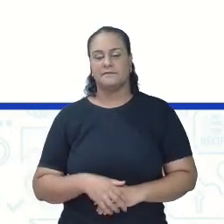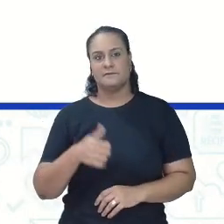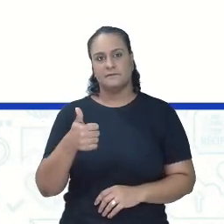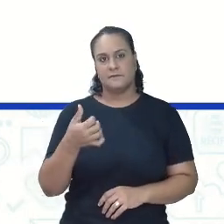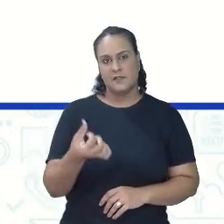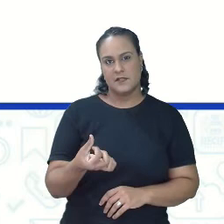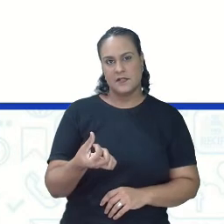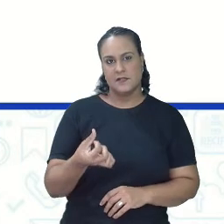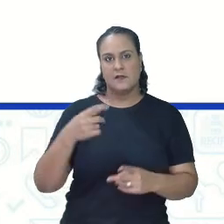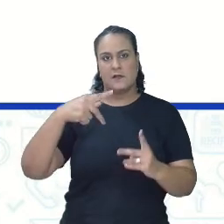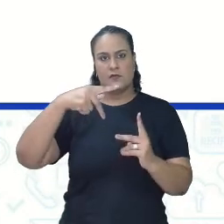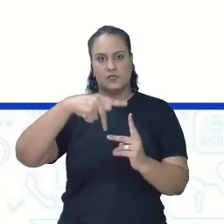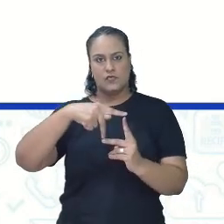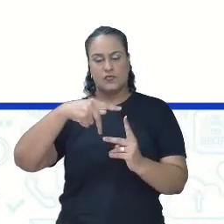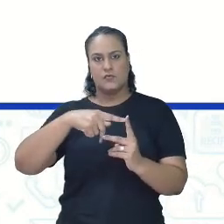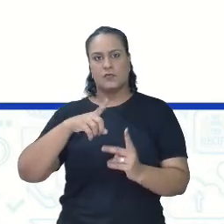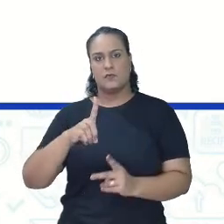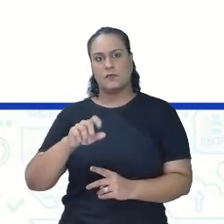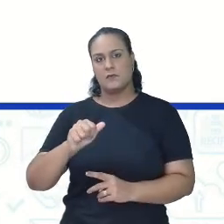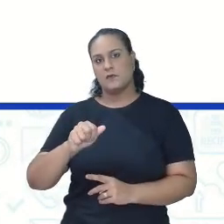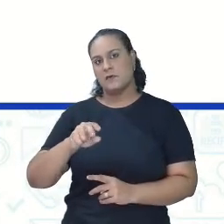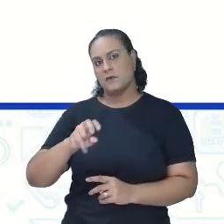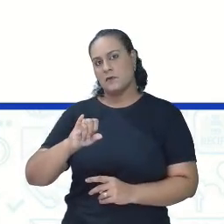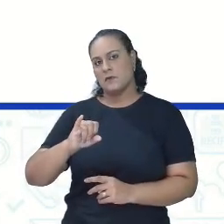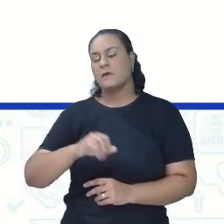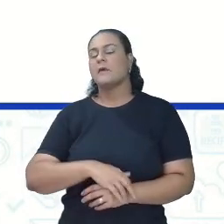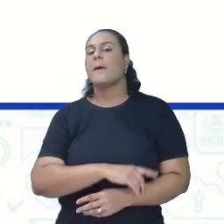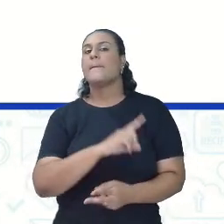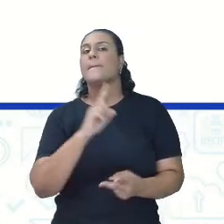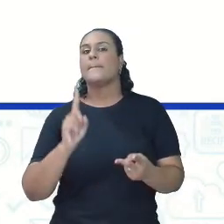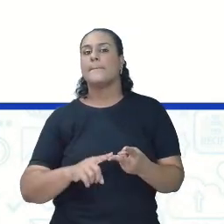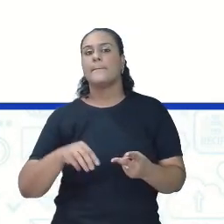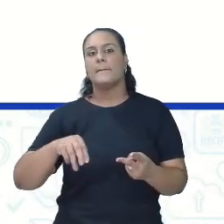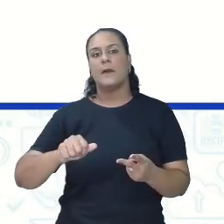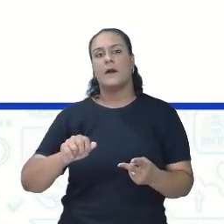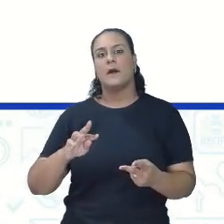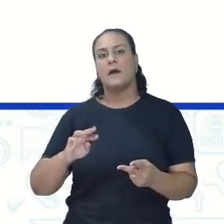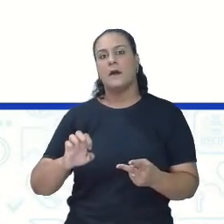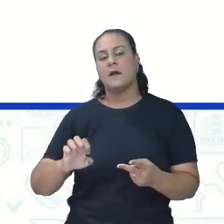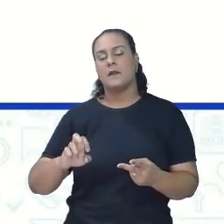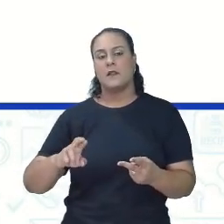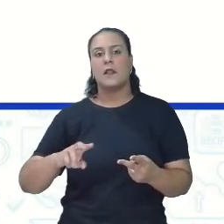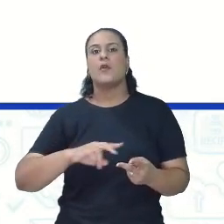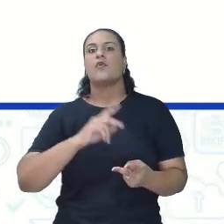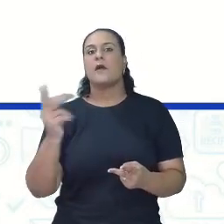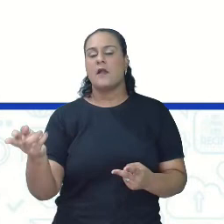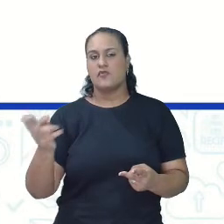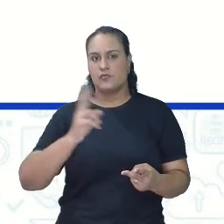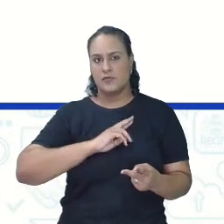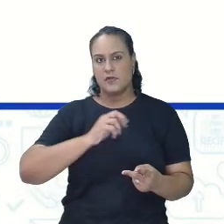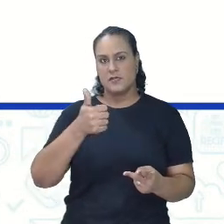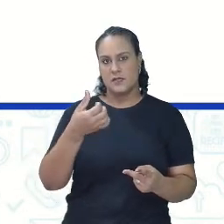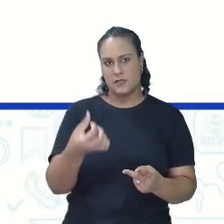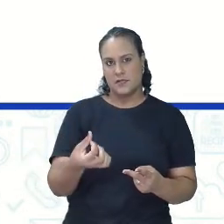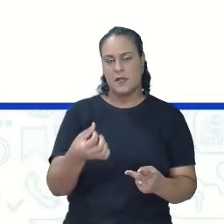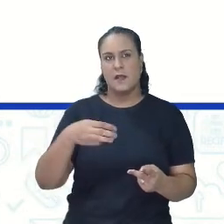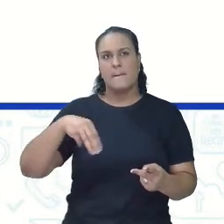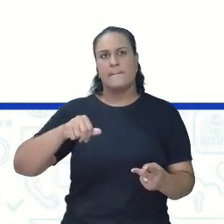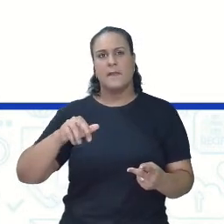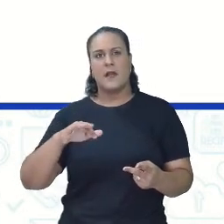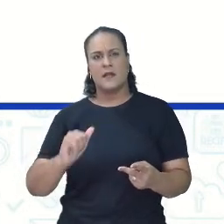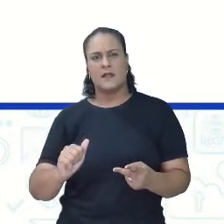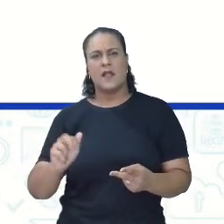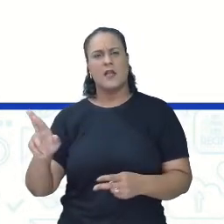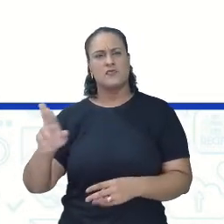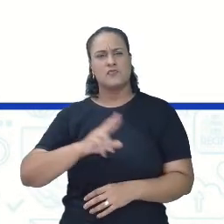16 cubinhos, o David, o Matheus também falou 16 cubinhos, a Maria falou que acha que tem